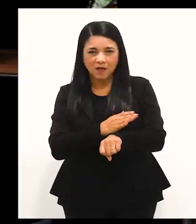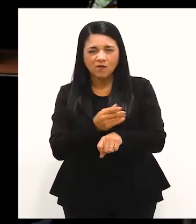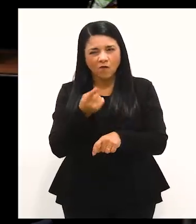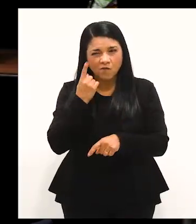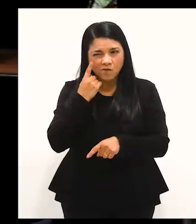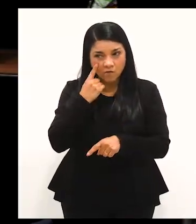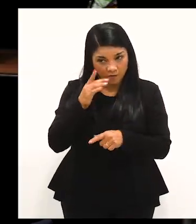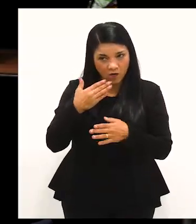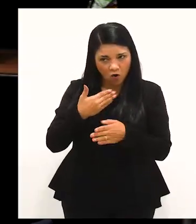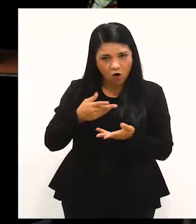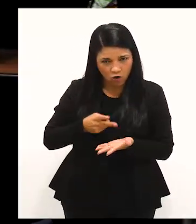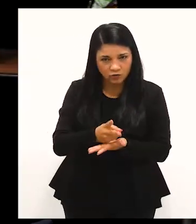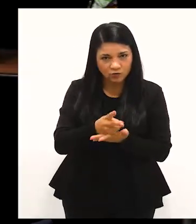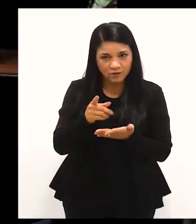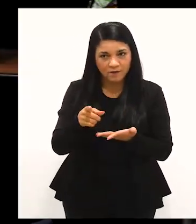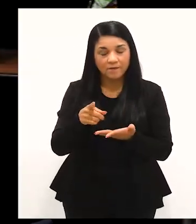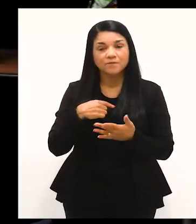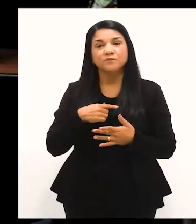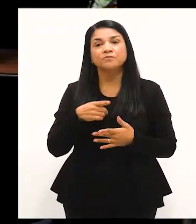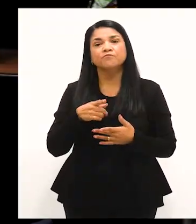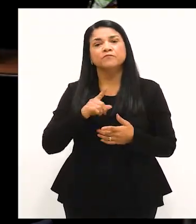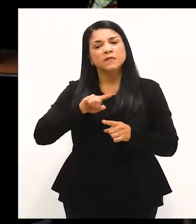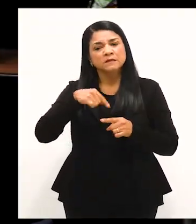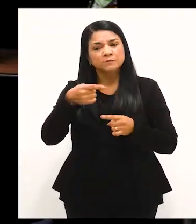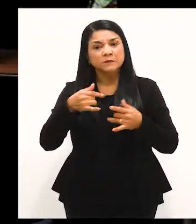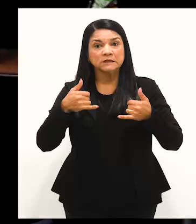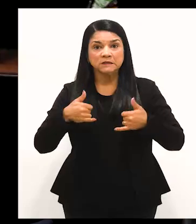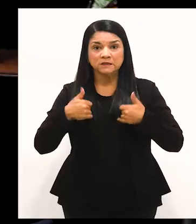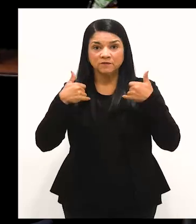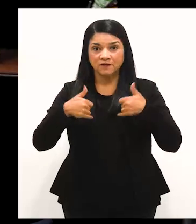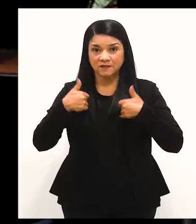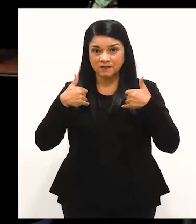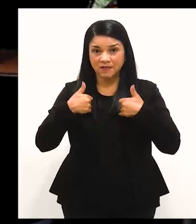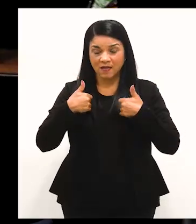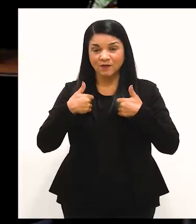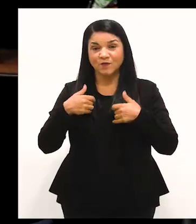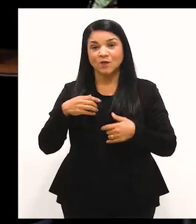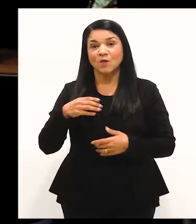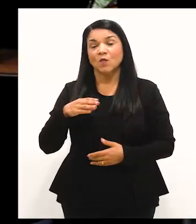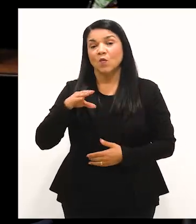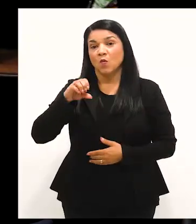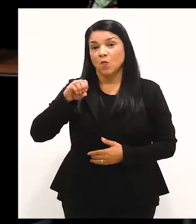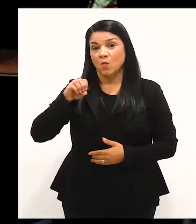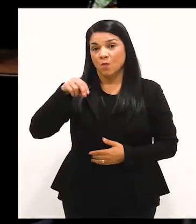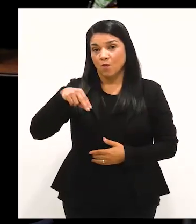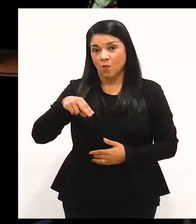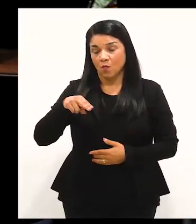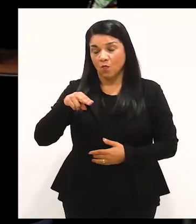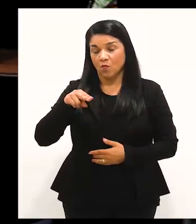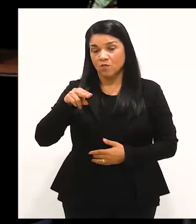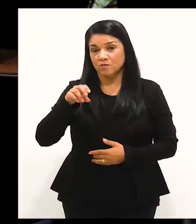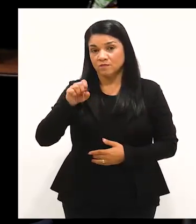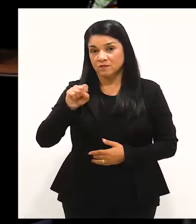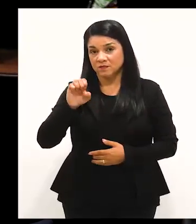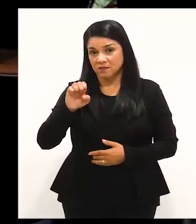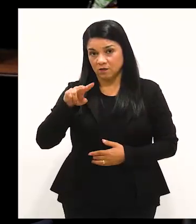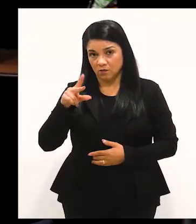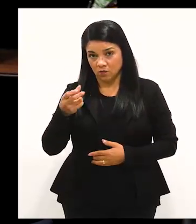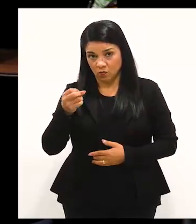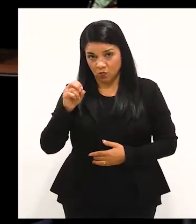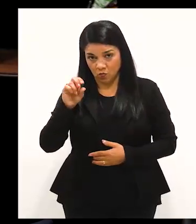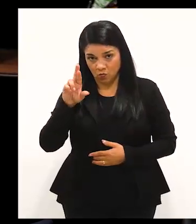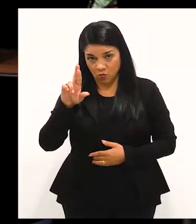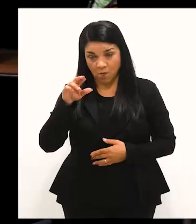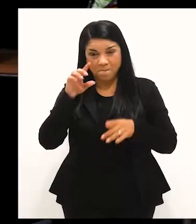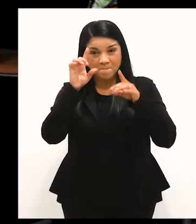não, vamos ver. Continuar. Aí teve o aniversário dele, e o Monsieur Caleta, que é uma pessoa